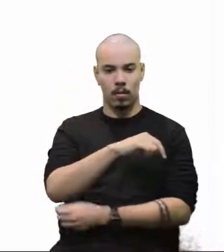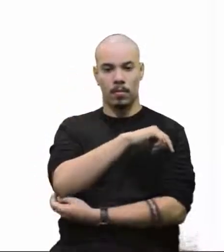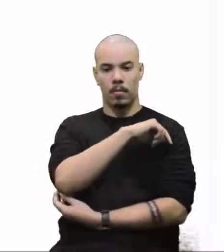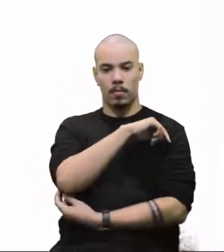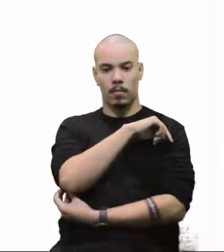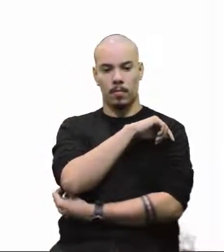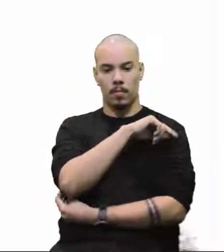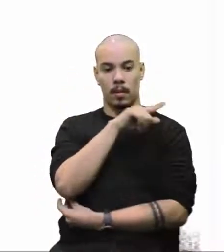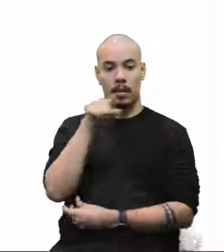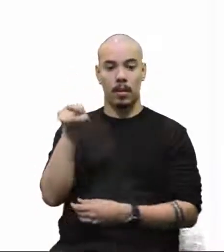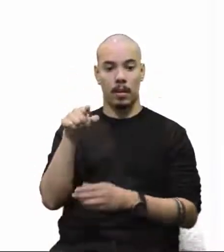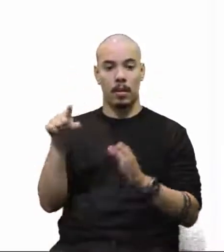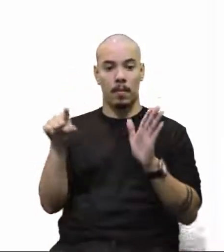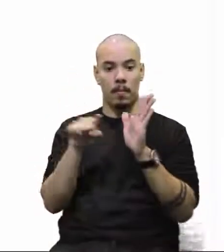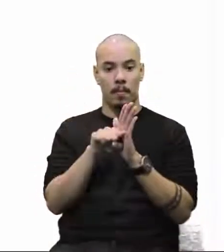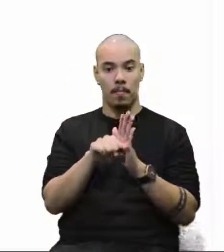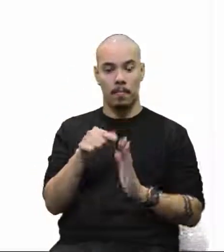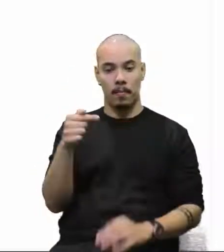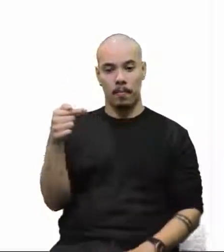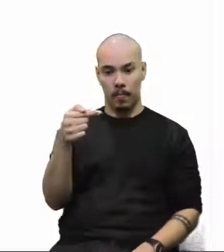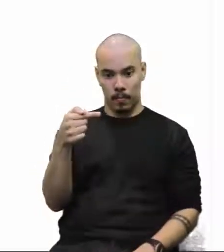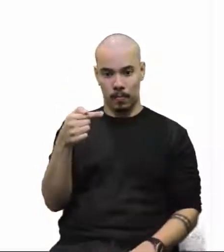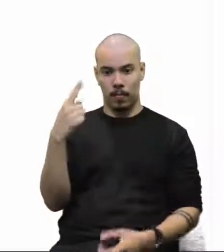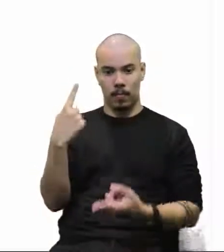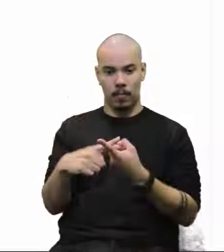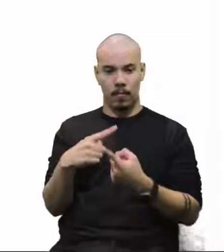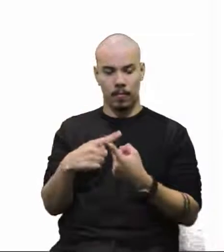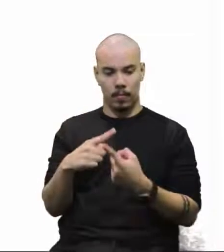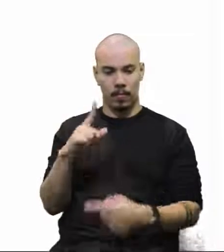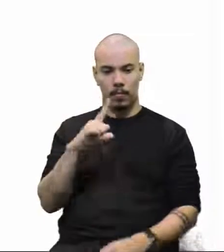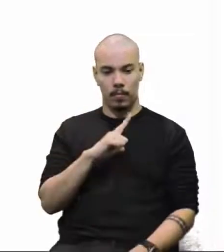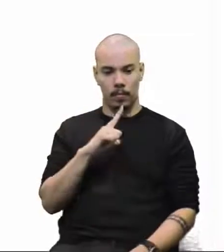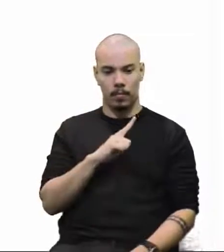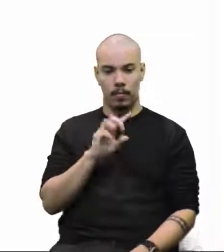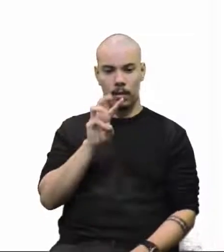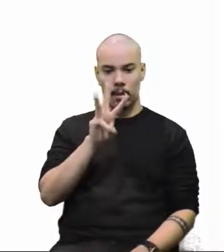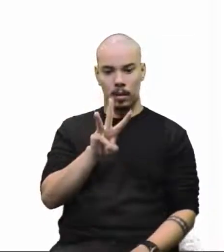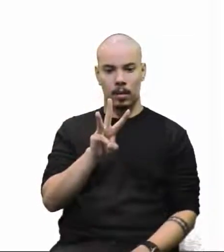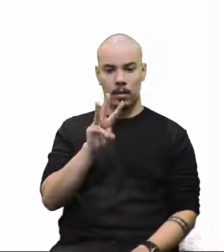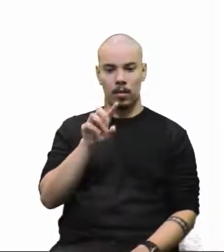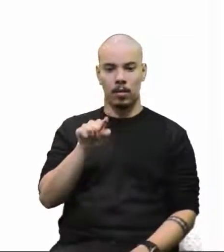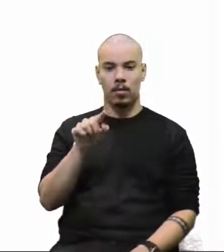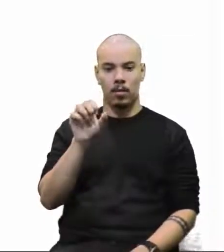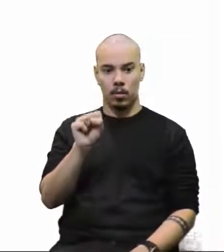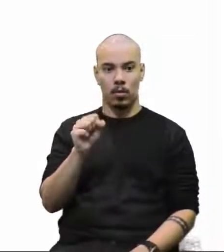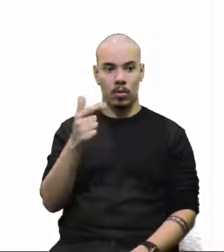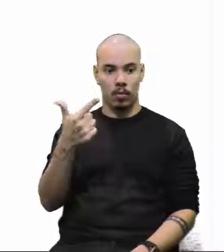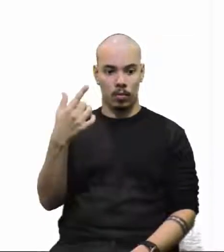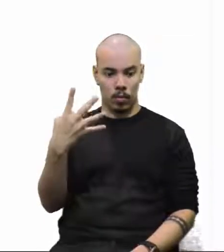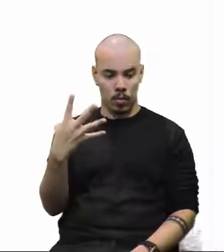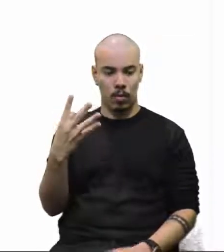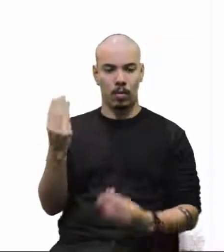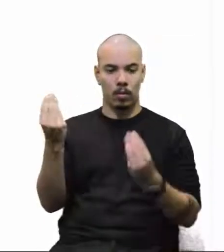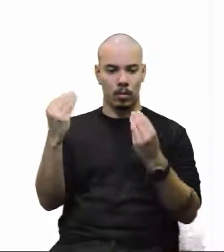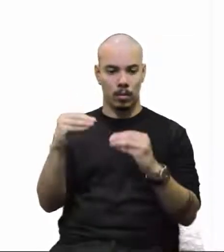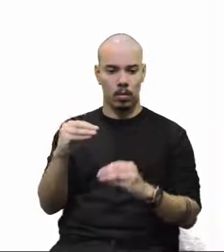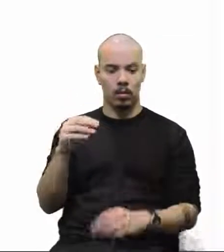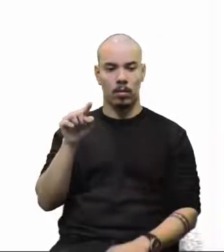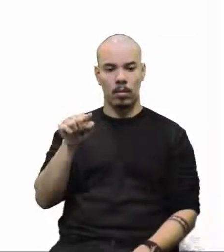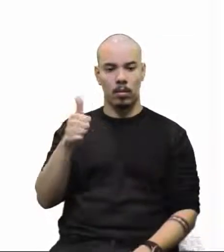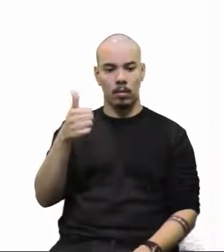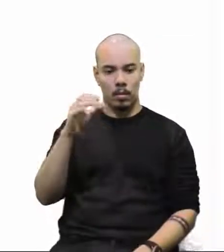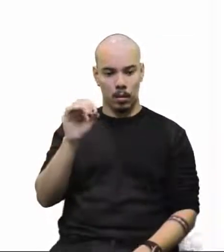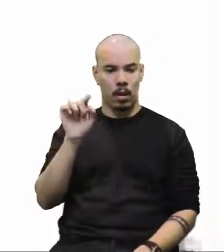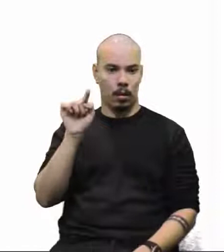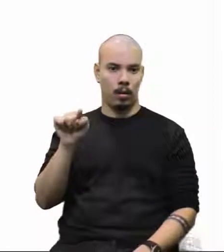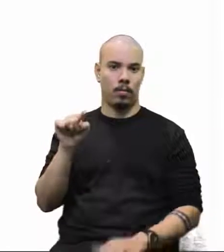menos 7, tá? Porque fica 3 vezes 8, 24, vezes 2, 48. Então, na